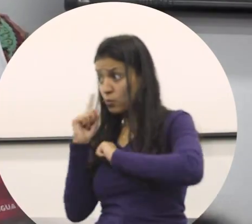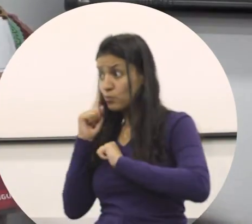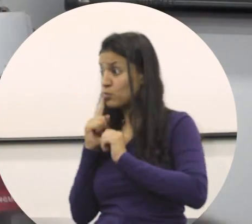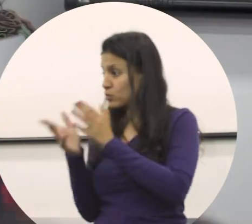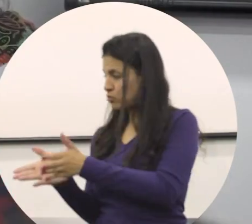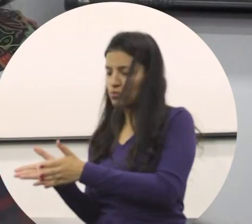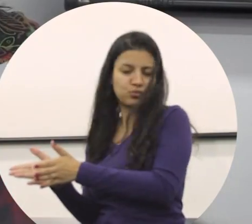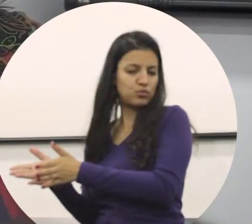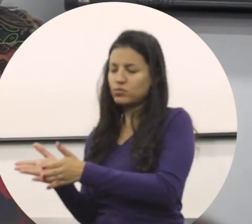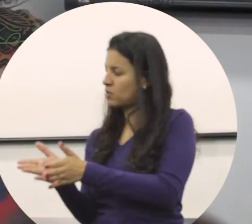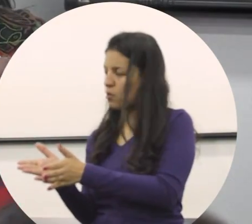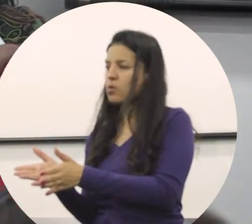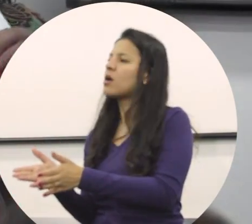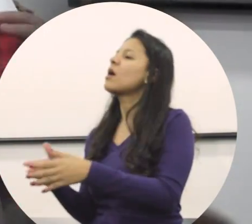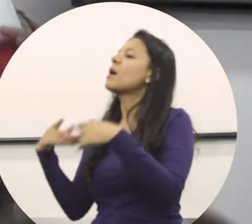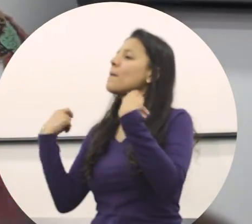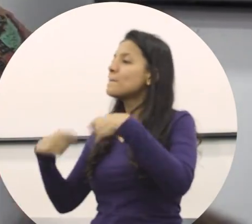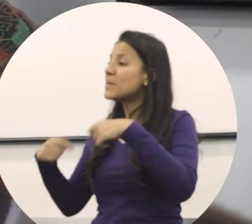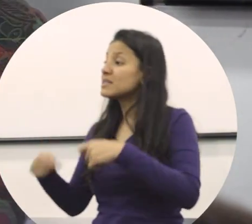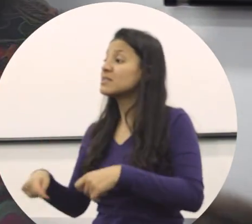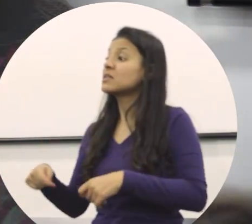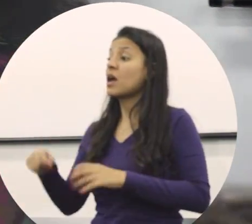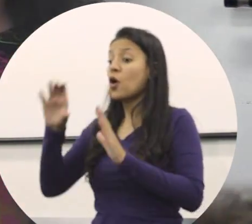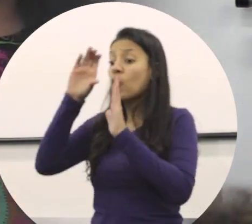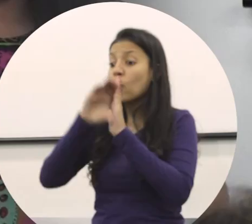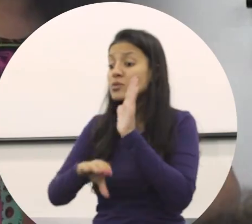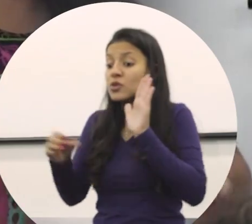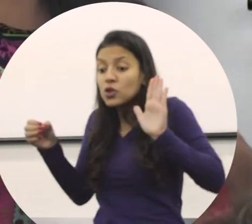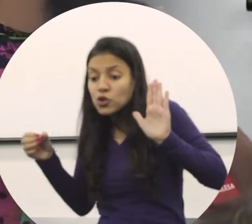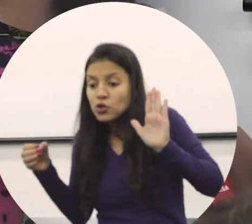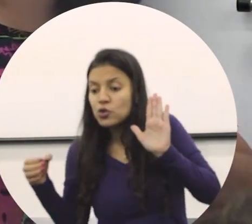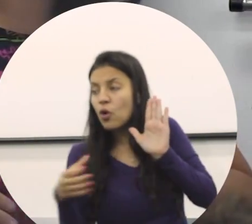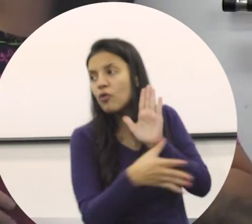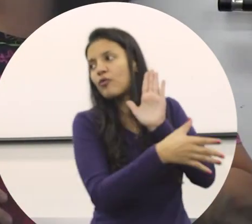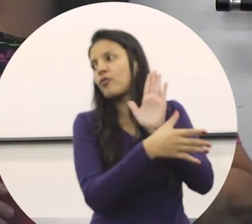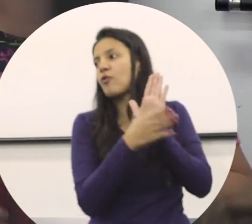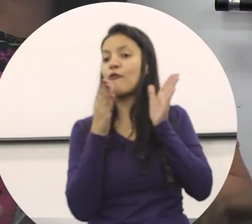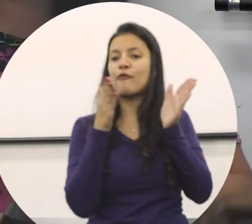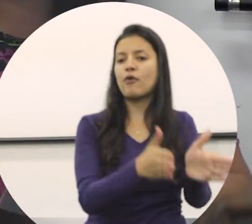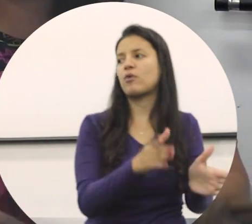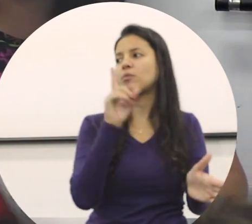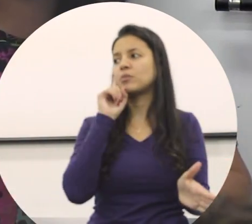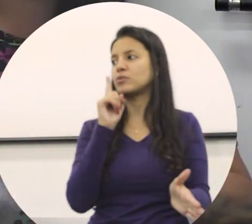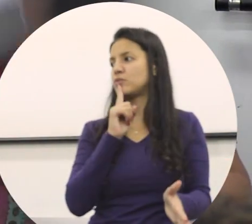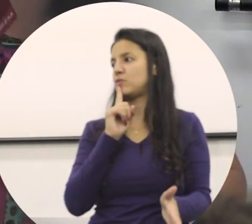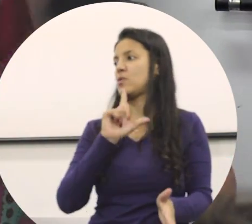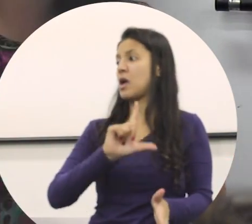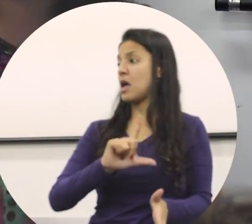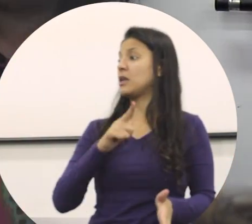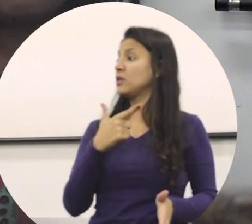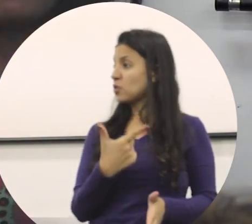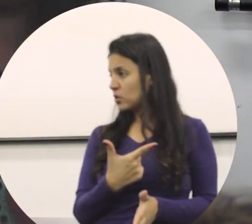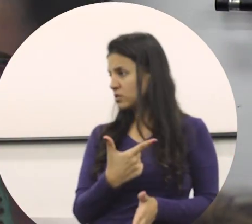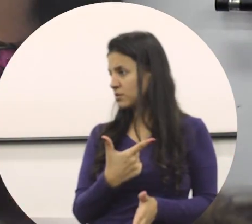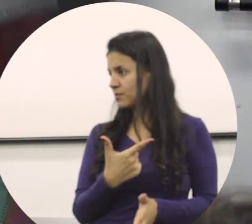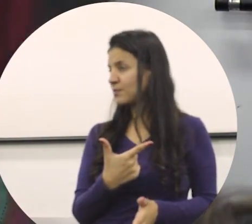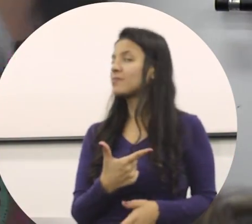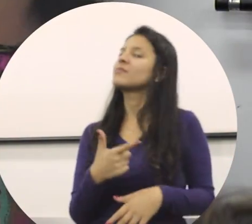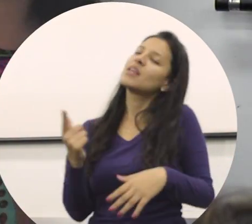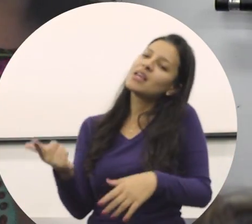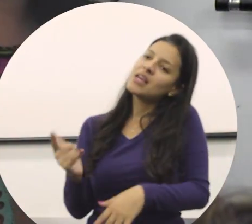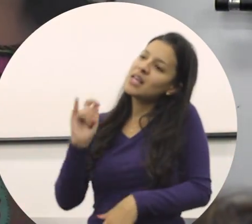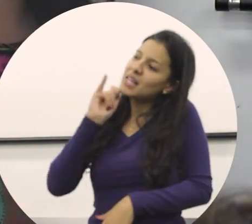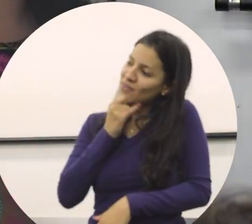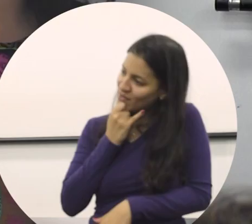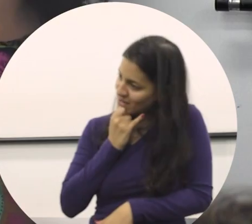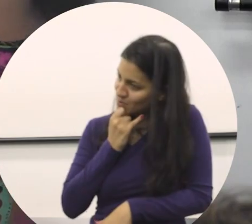uma construção de uma outra coisa, né? Que é uma língua portuguesa de língua estrangeira e que, infelizmente, a gente